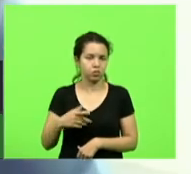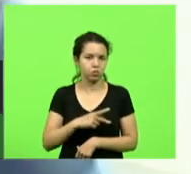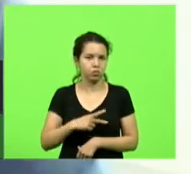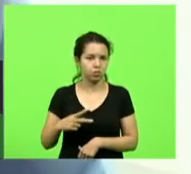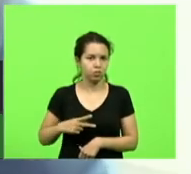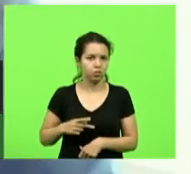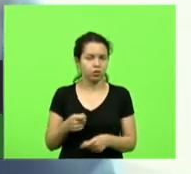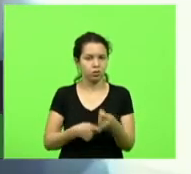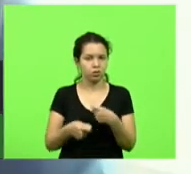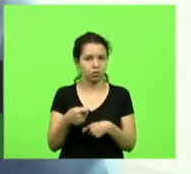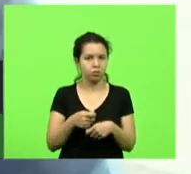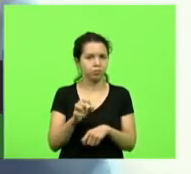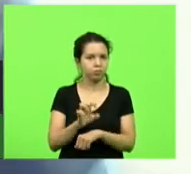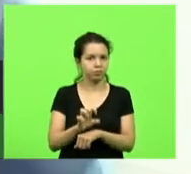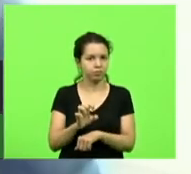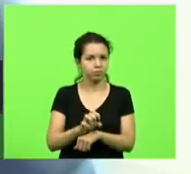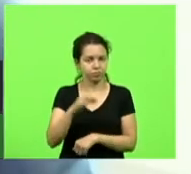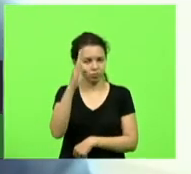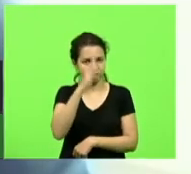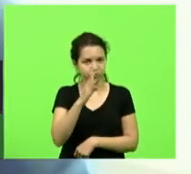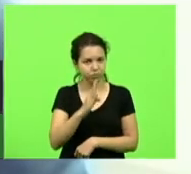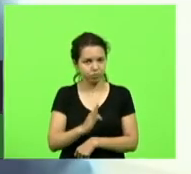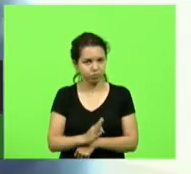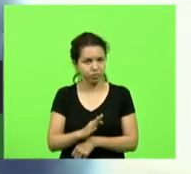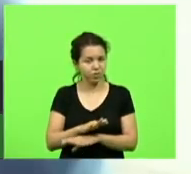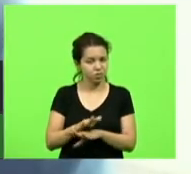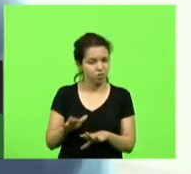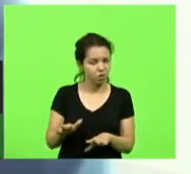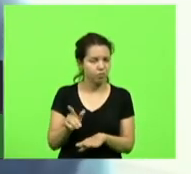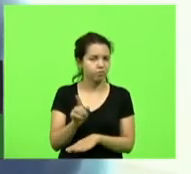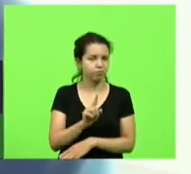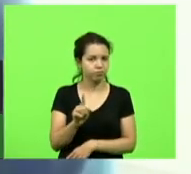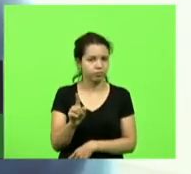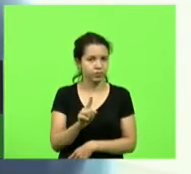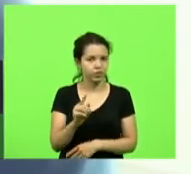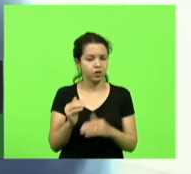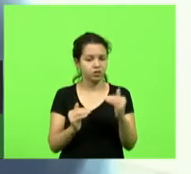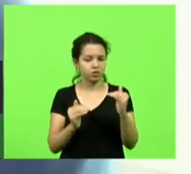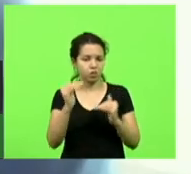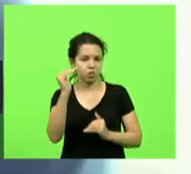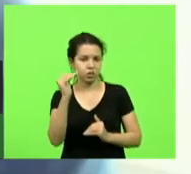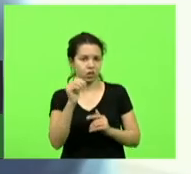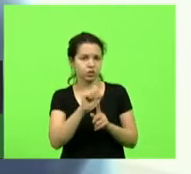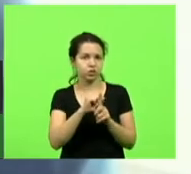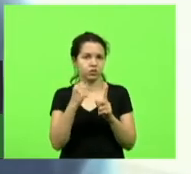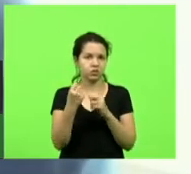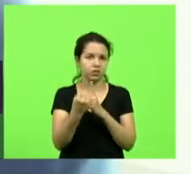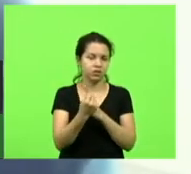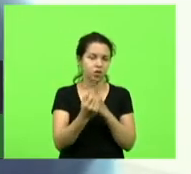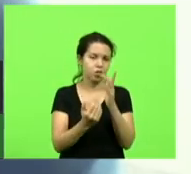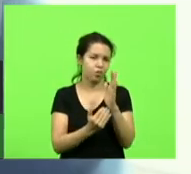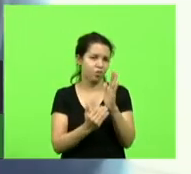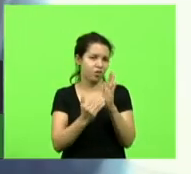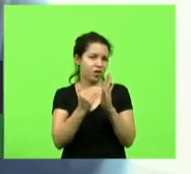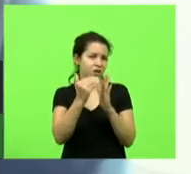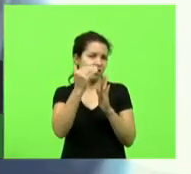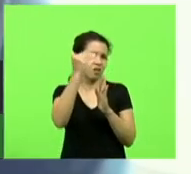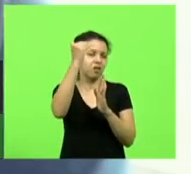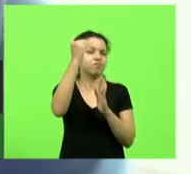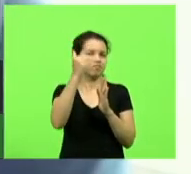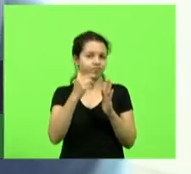né? Mas se não bastasse isso, né, ainda a desigualdade social cresceu tremendamente,